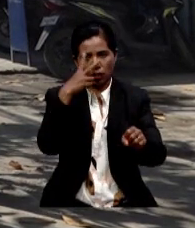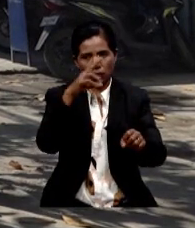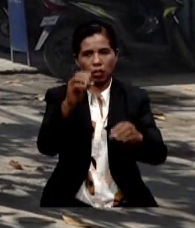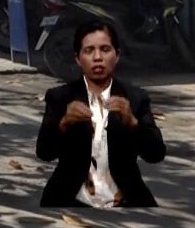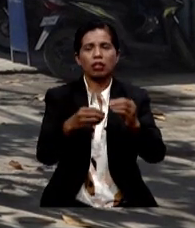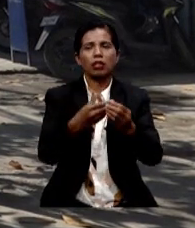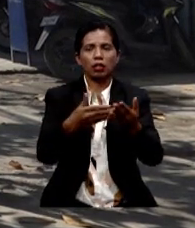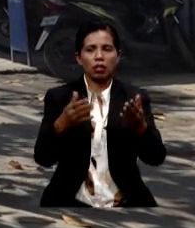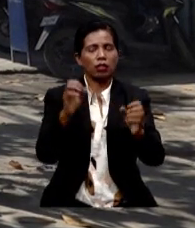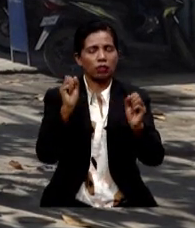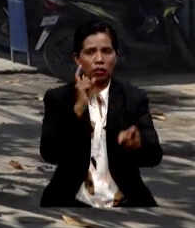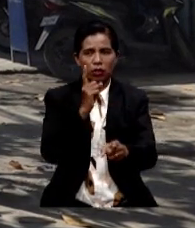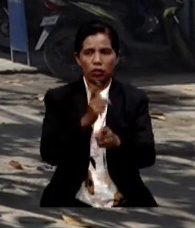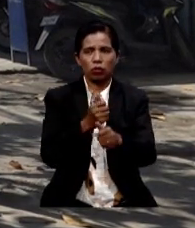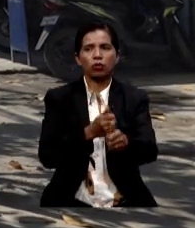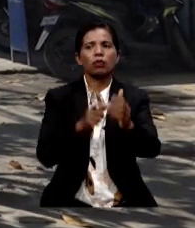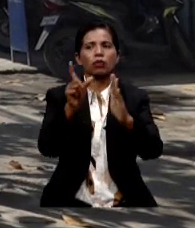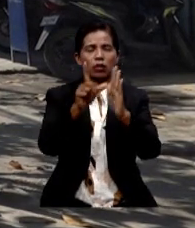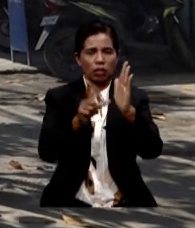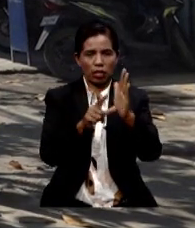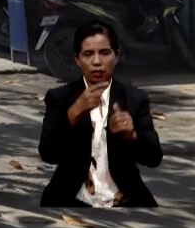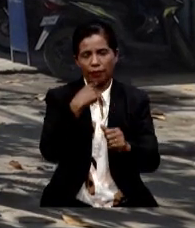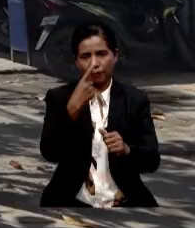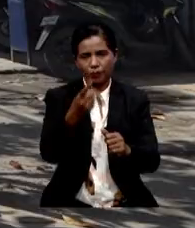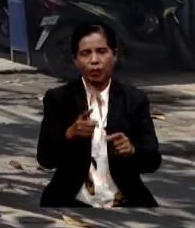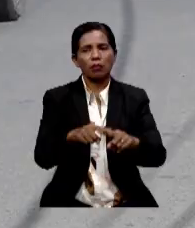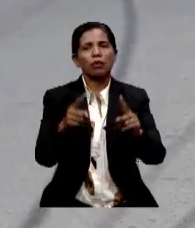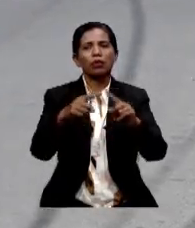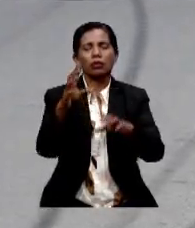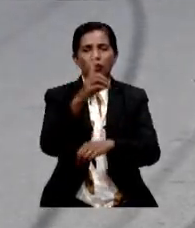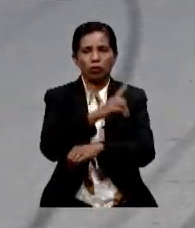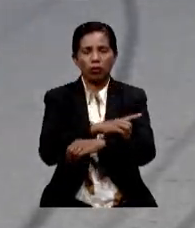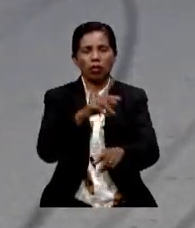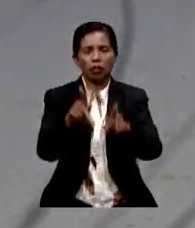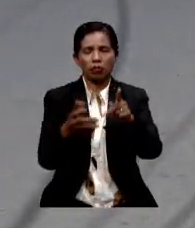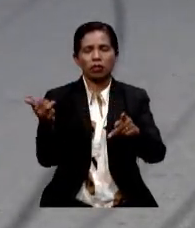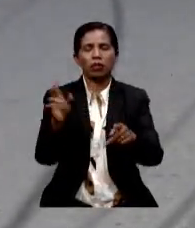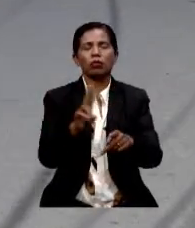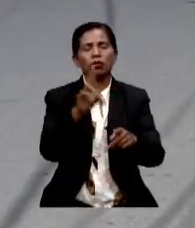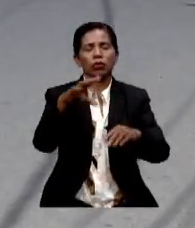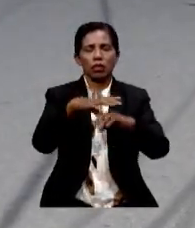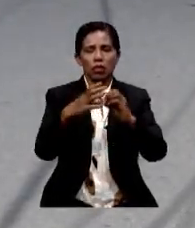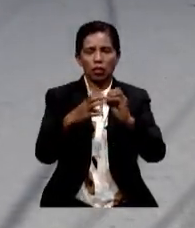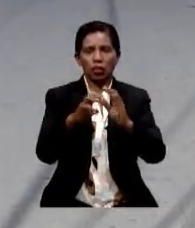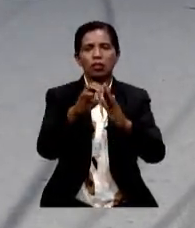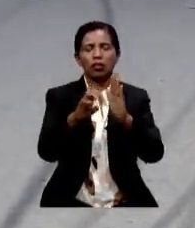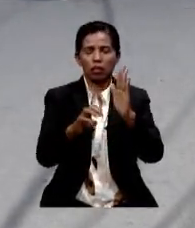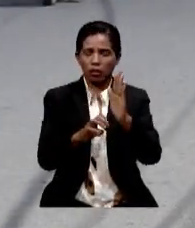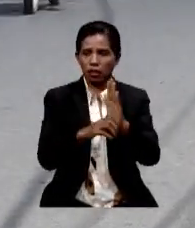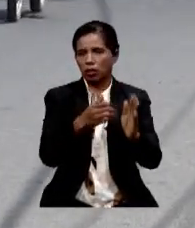ocupação cira legal tuir lei haruka. Mas bem, hoje em Loron, cidadão sirene bem ocupa o Estado, maioria se